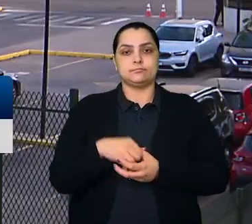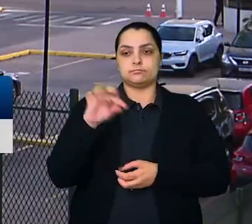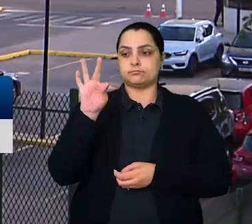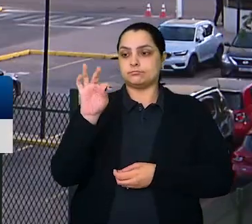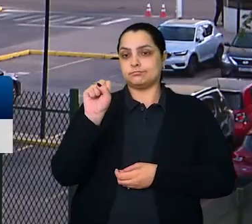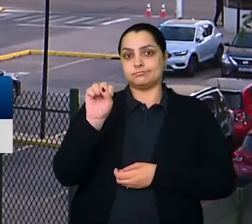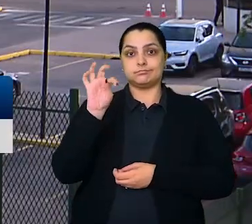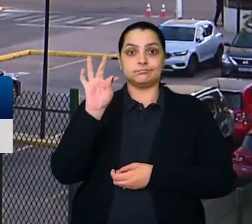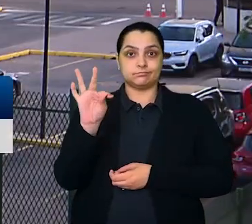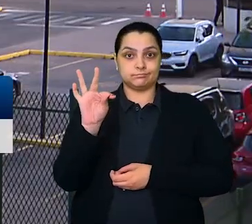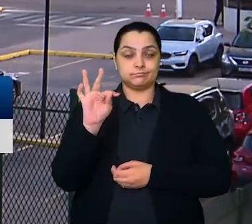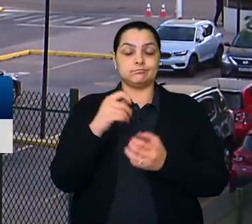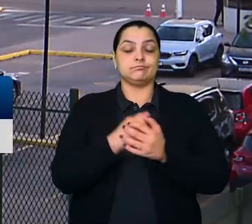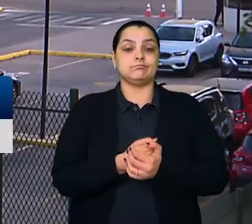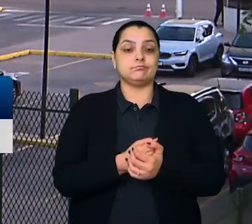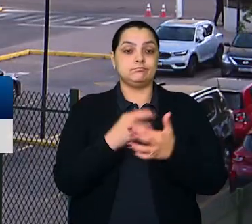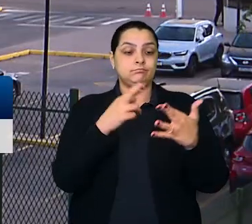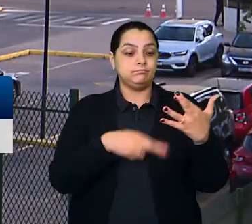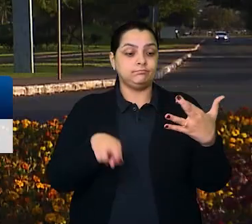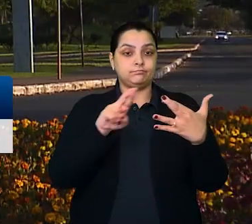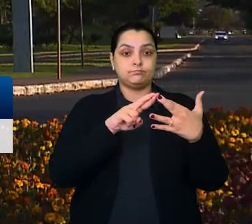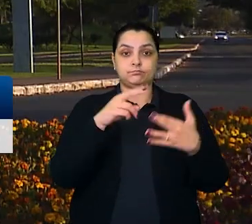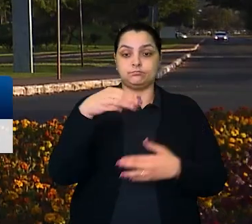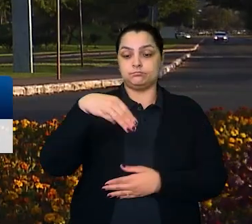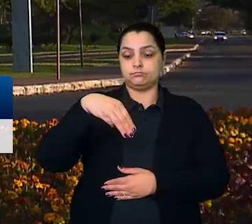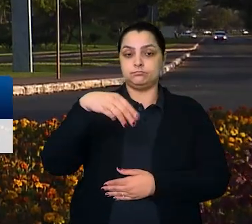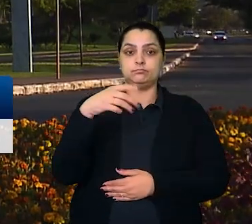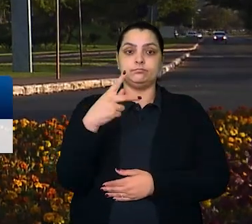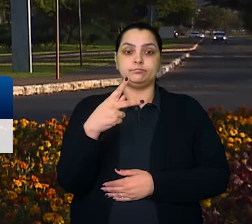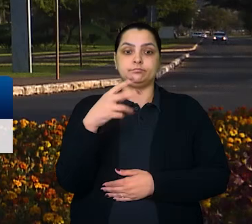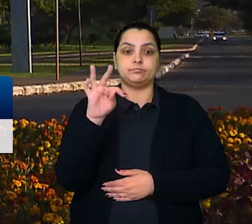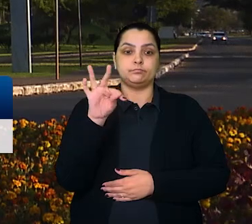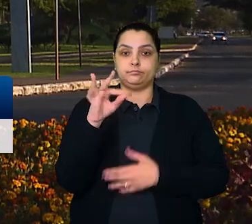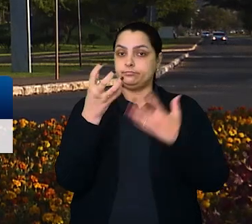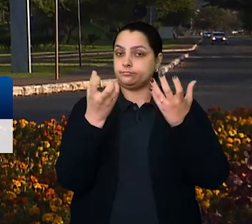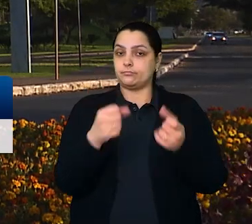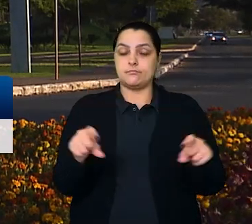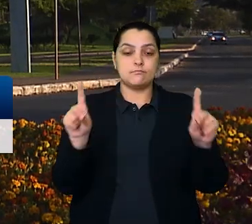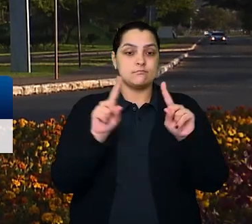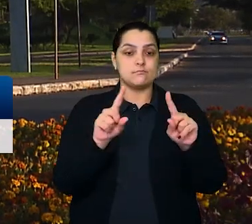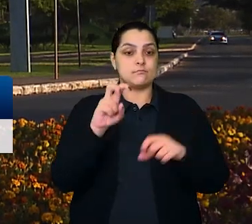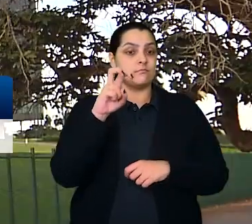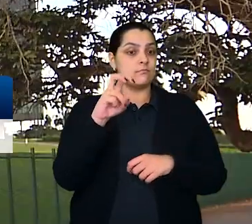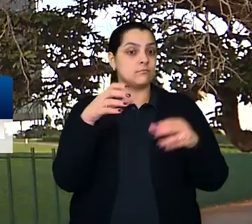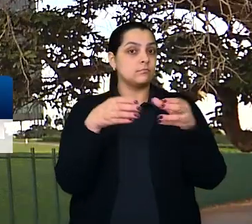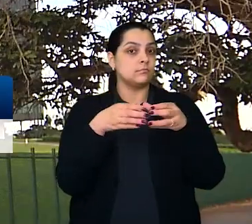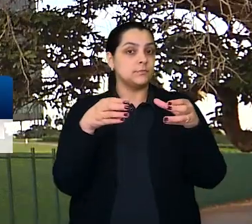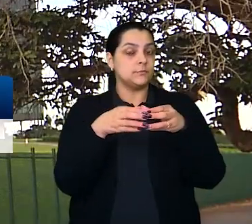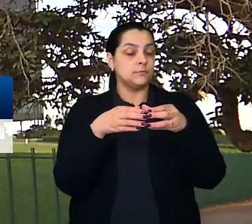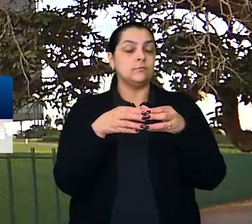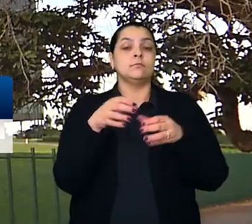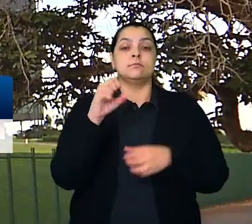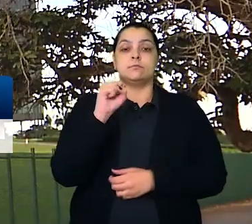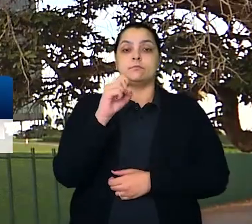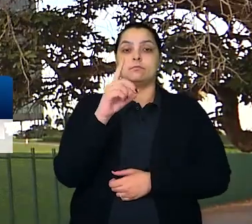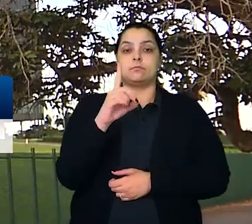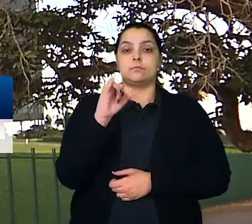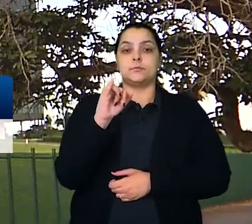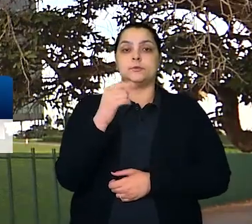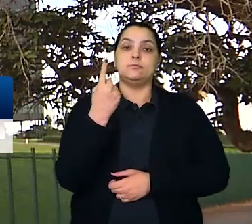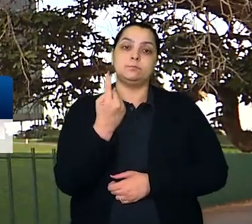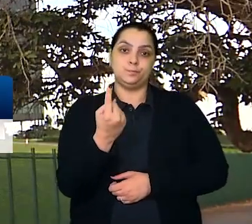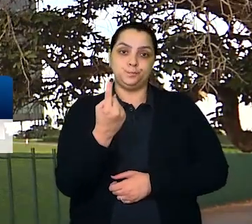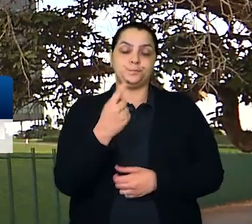Tribunal Superior do Trabalho, o recurso do MPT também foi rejeitado pela 5ª Turma e pela Seção 1 de